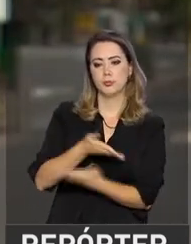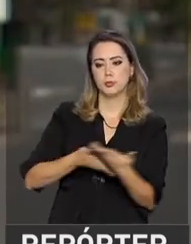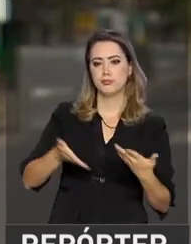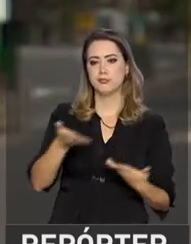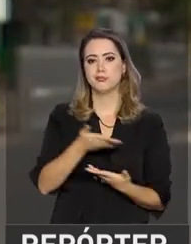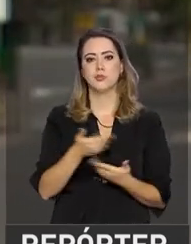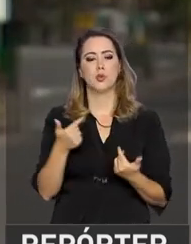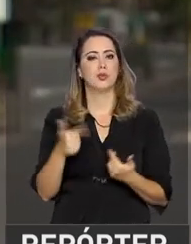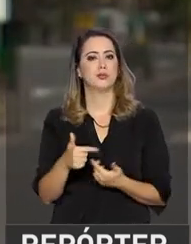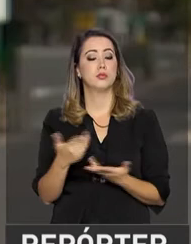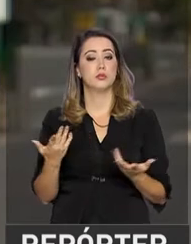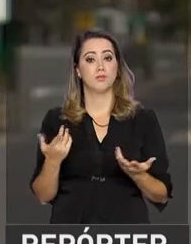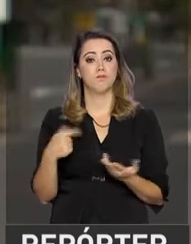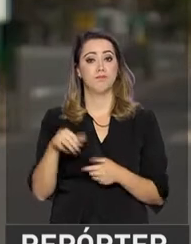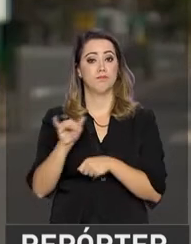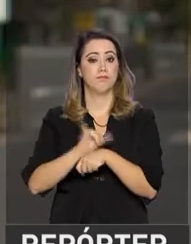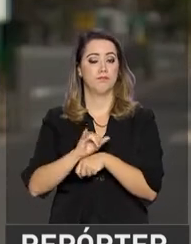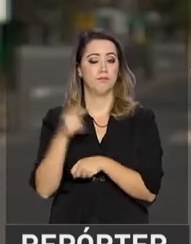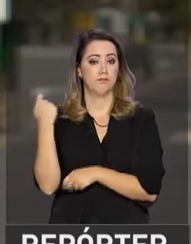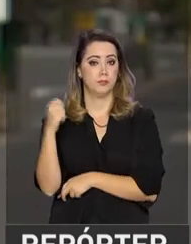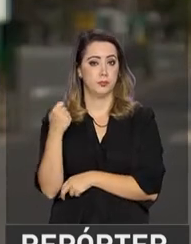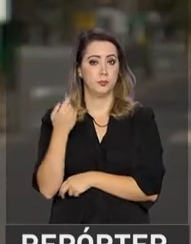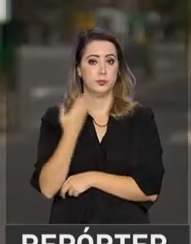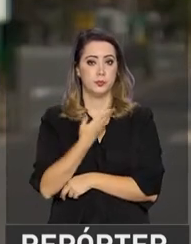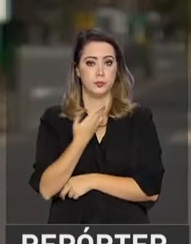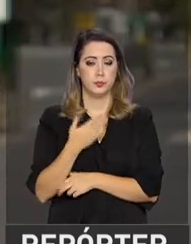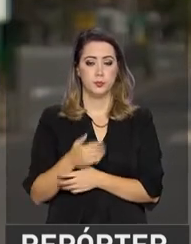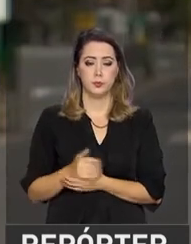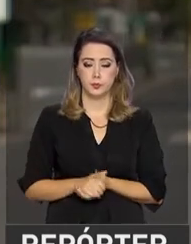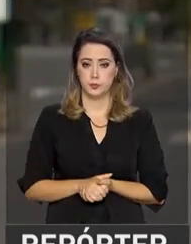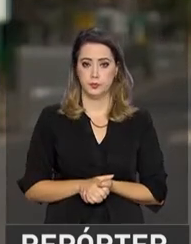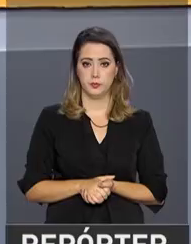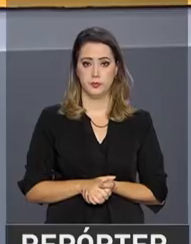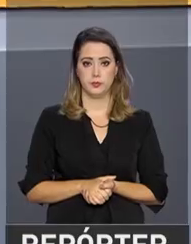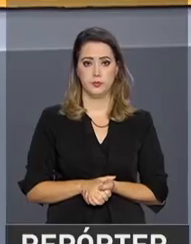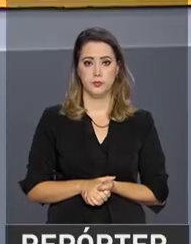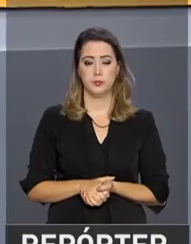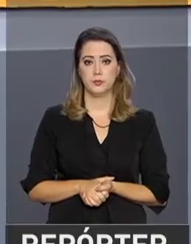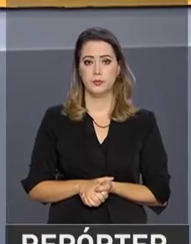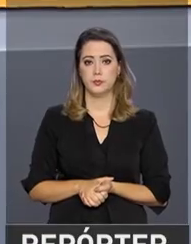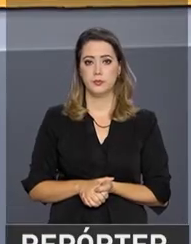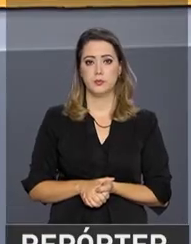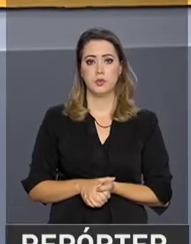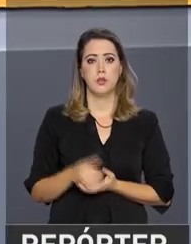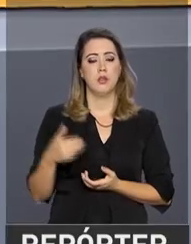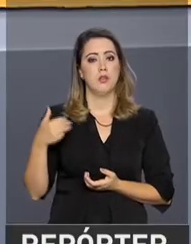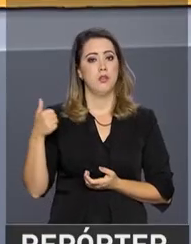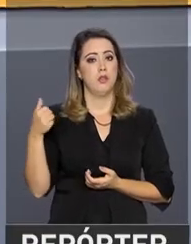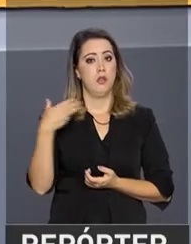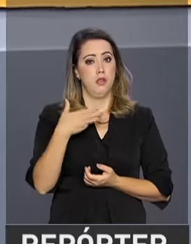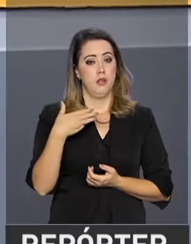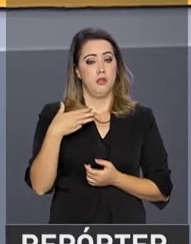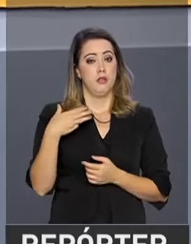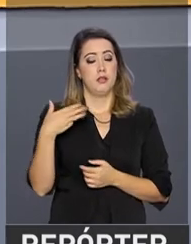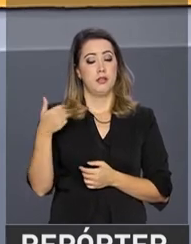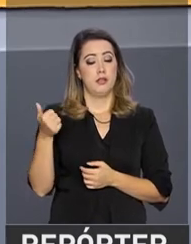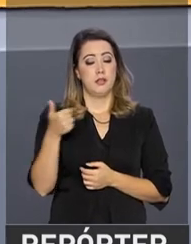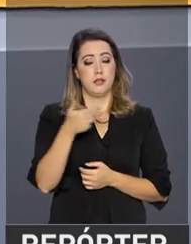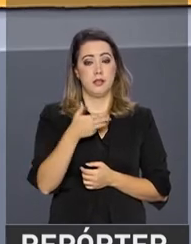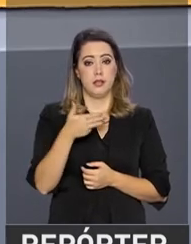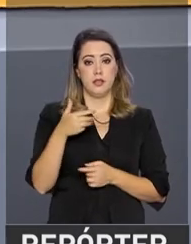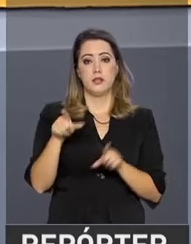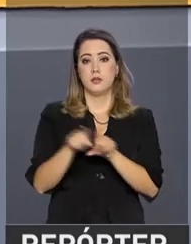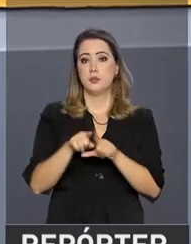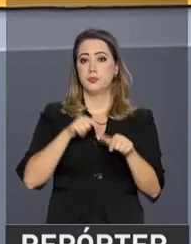de buenos aires na argentina paulo la sálvia 13 atividades foram incluídas na lista